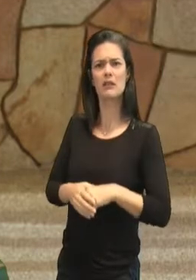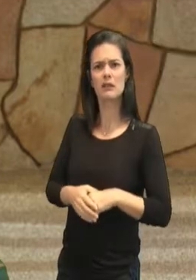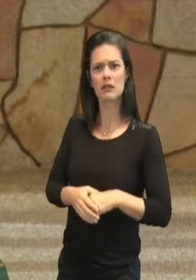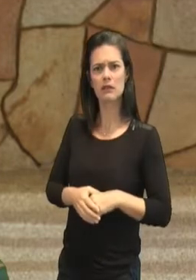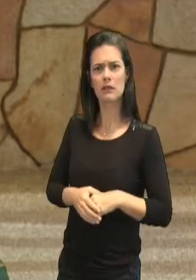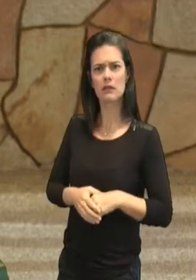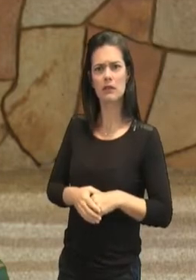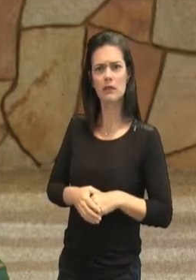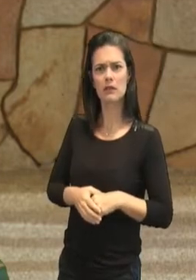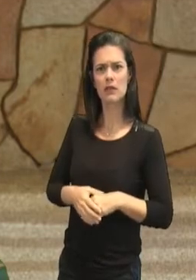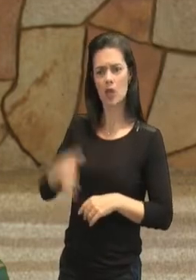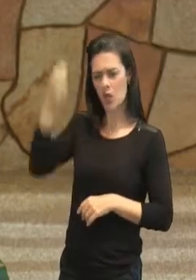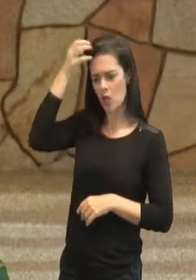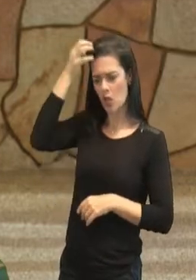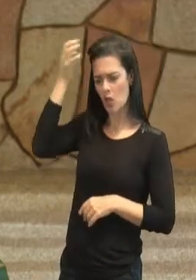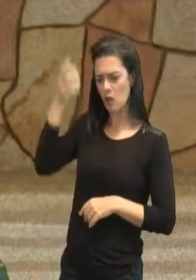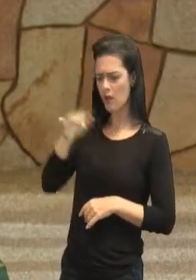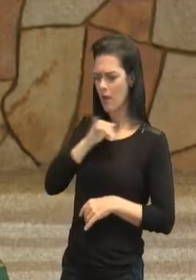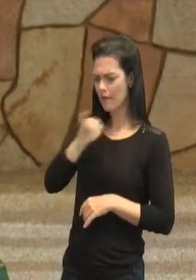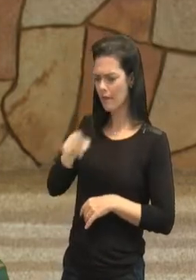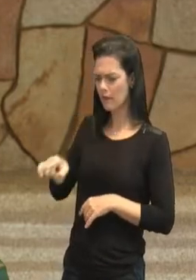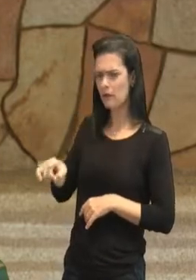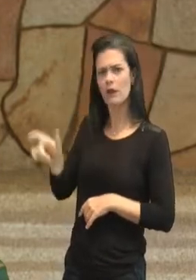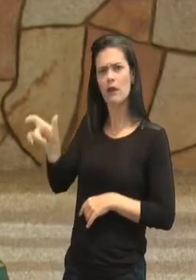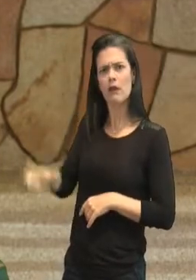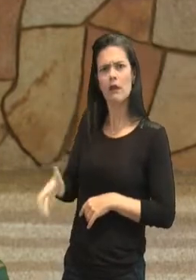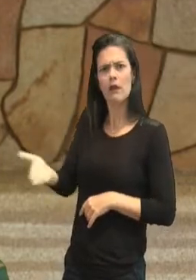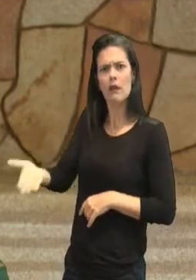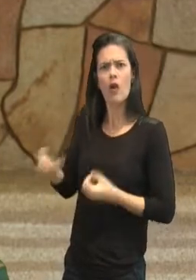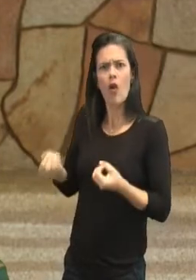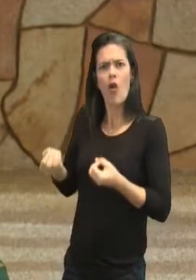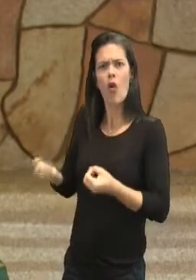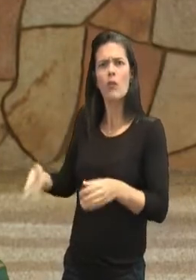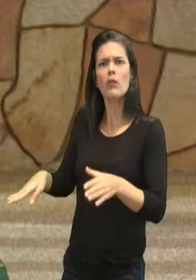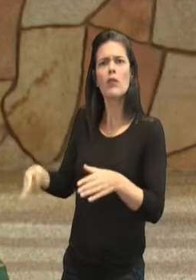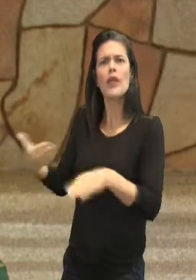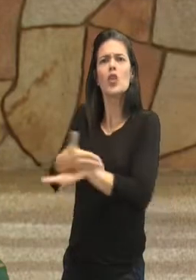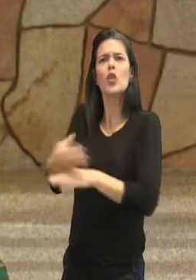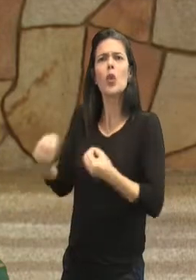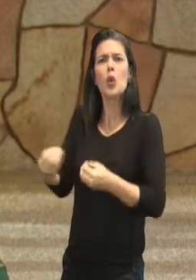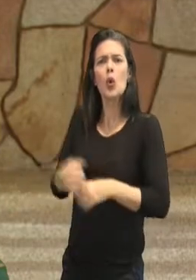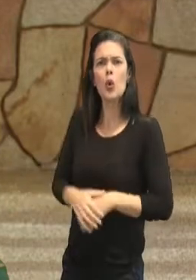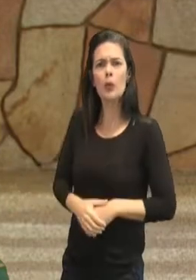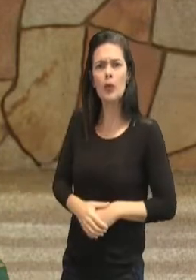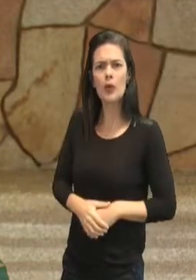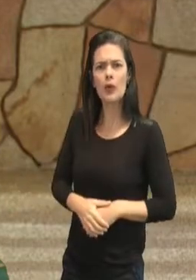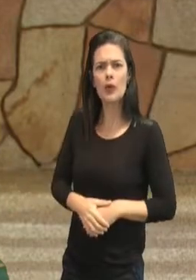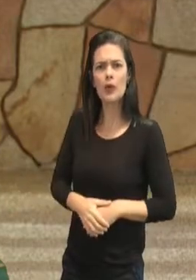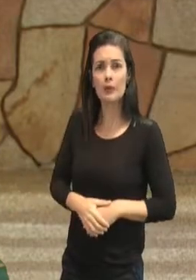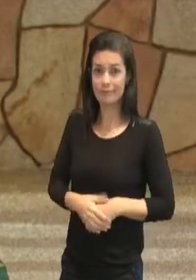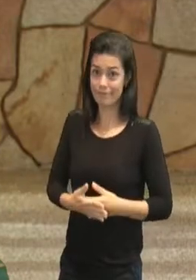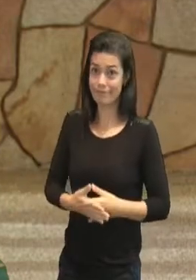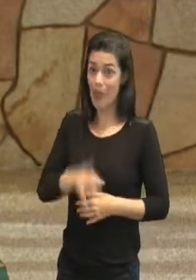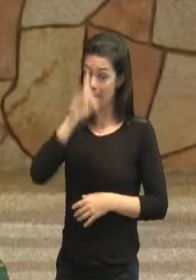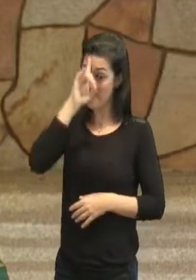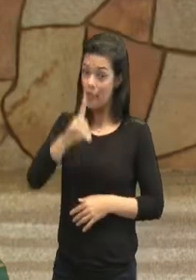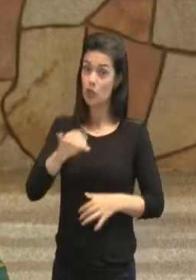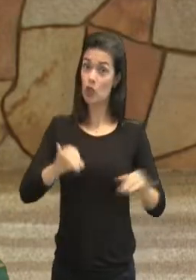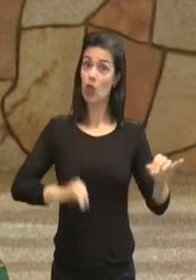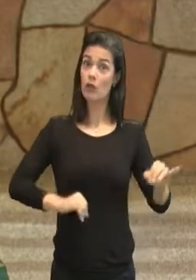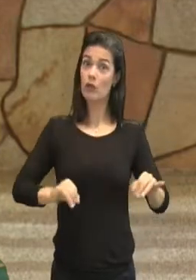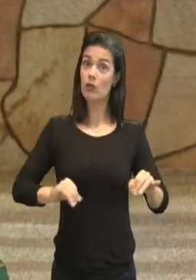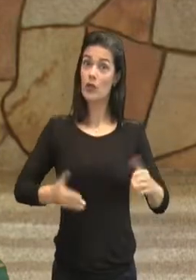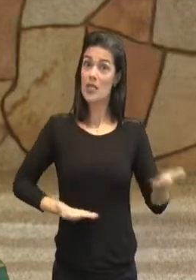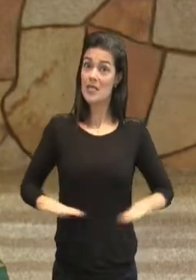aos serventes, amarrai-o de pés e mãos e lançai-o para fora nas trevas. Ali haverá choro e ranger de dentes,